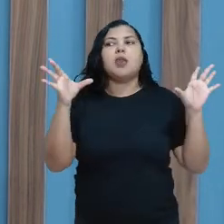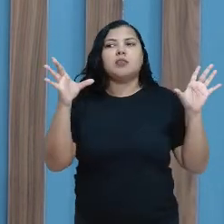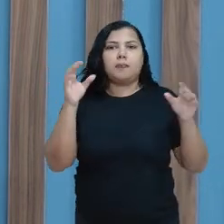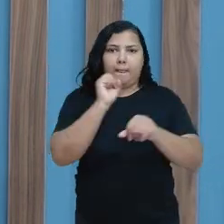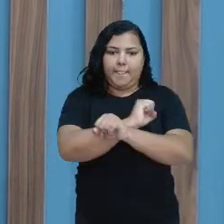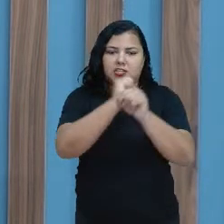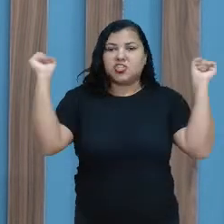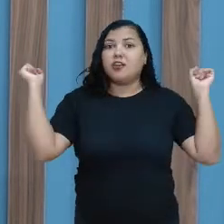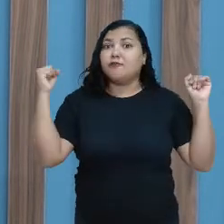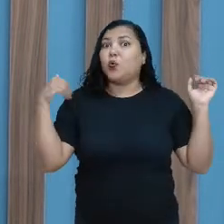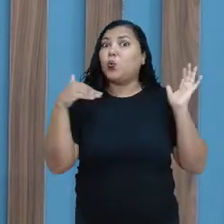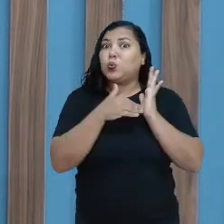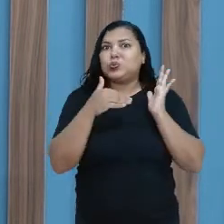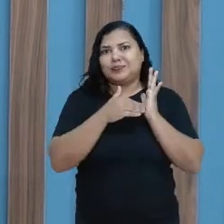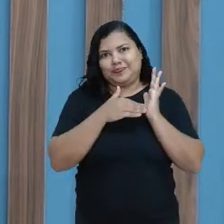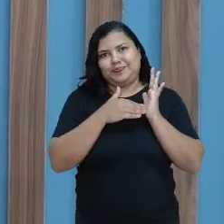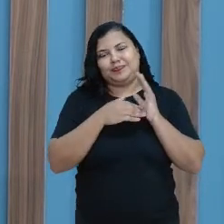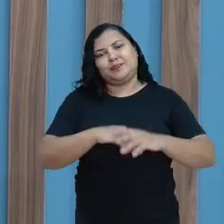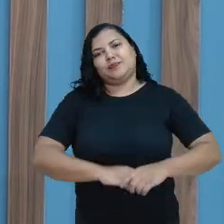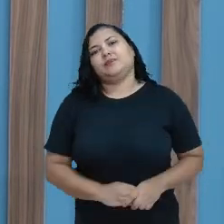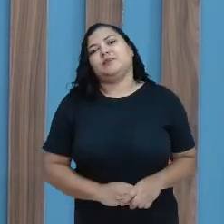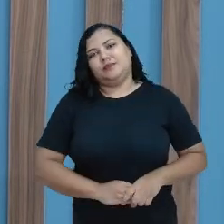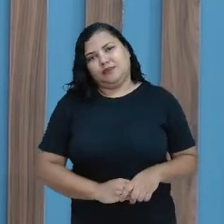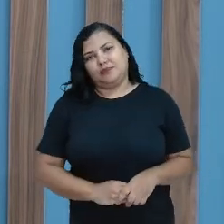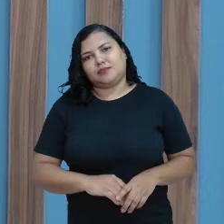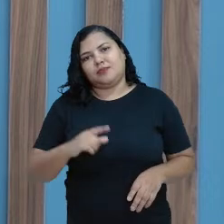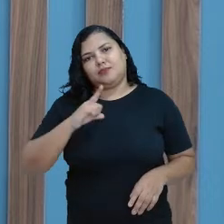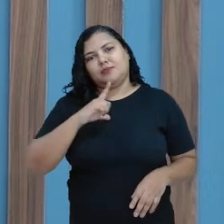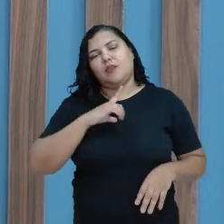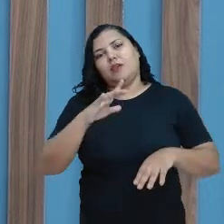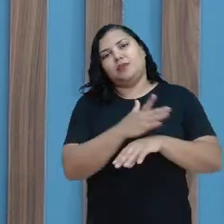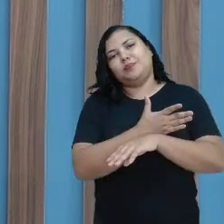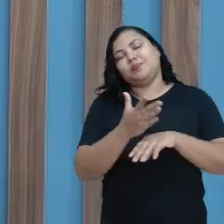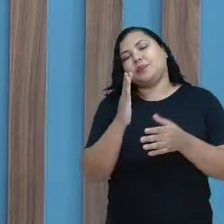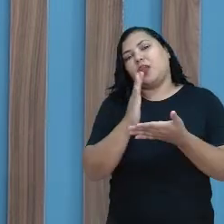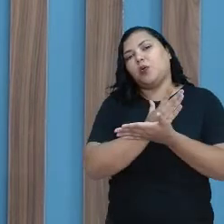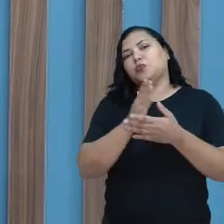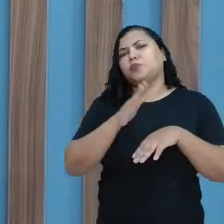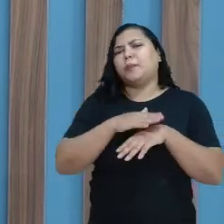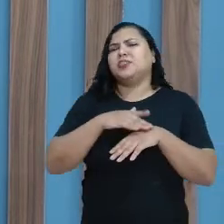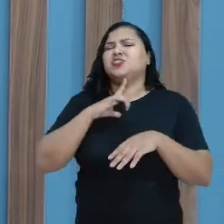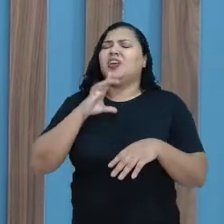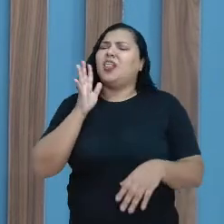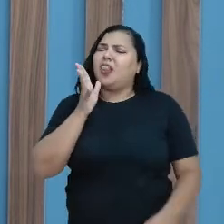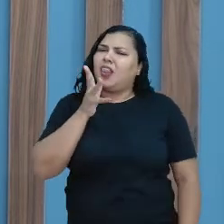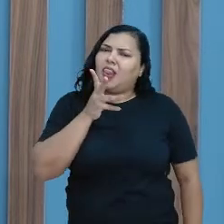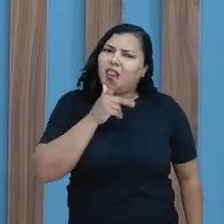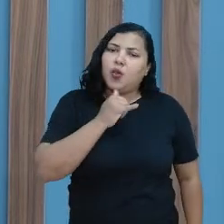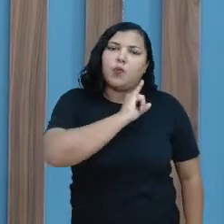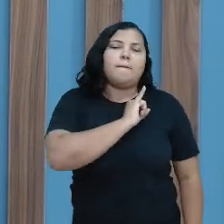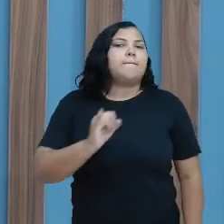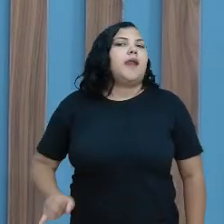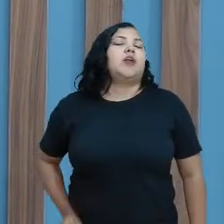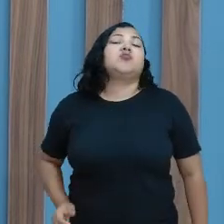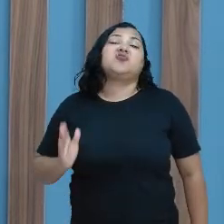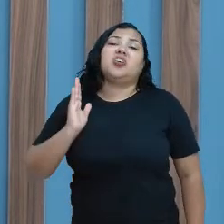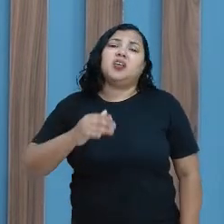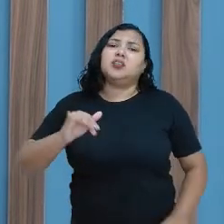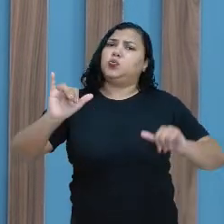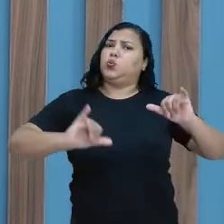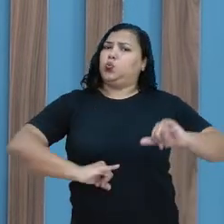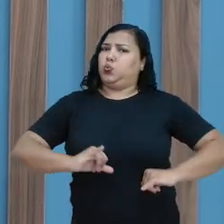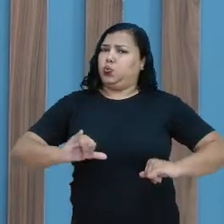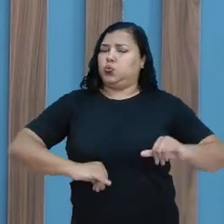verdade, o último, né? E aí tinha algumas situações que já eram demoradas, e o Império já vinha sofrendo muito com essas